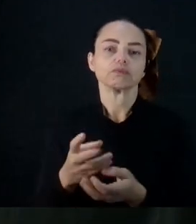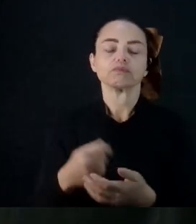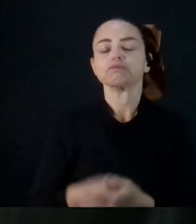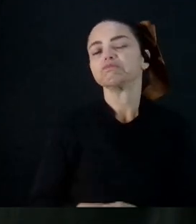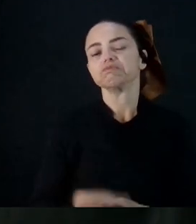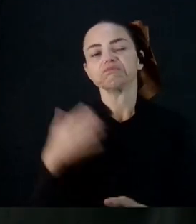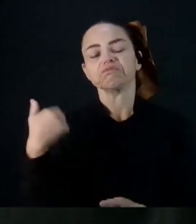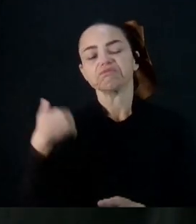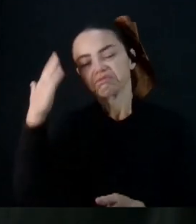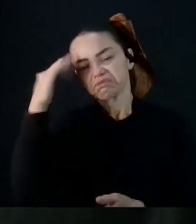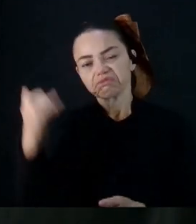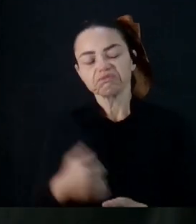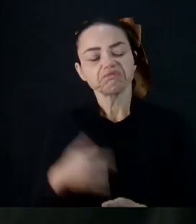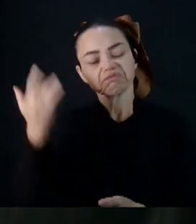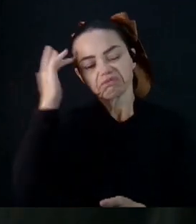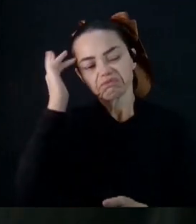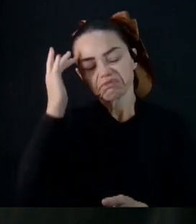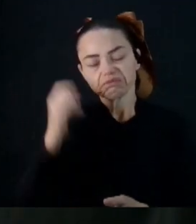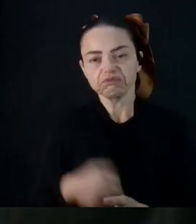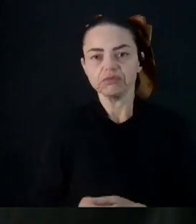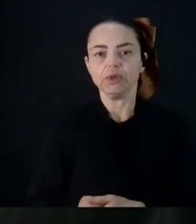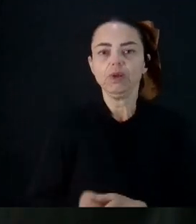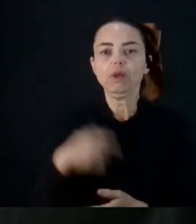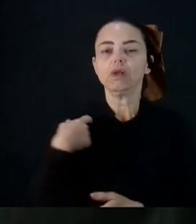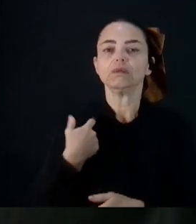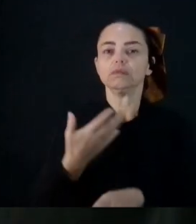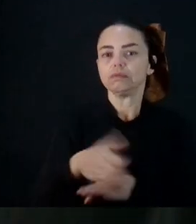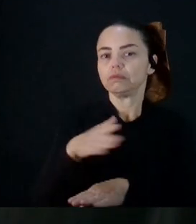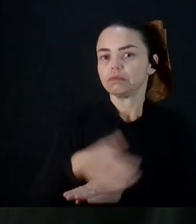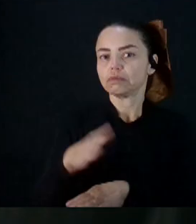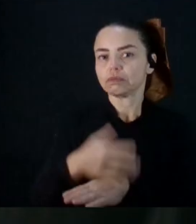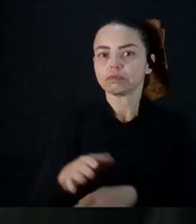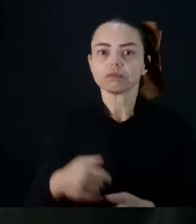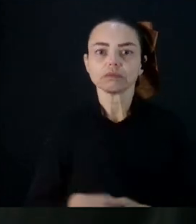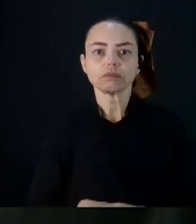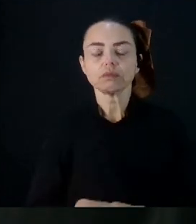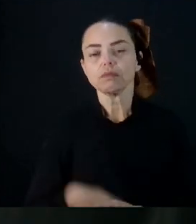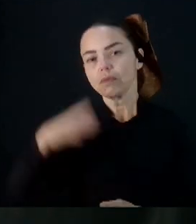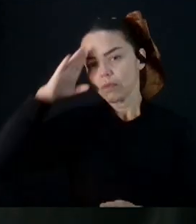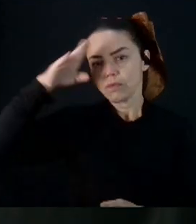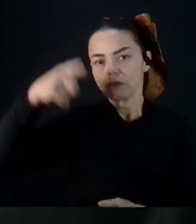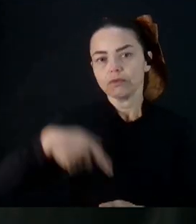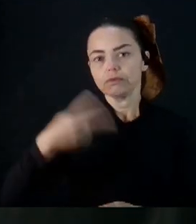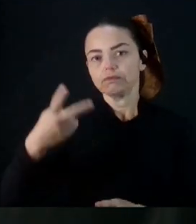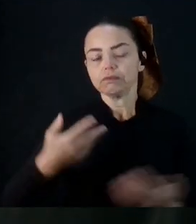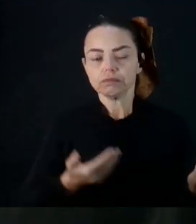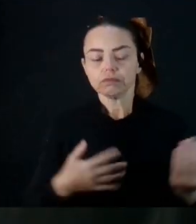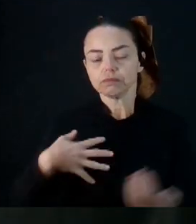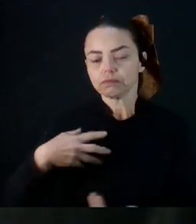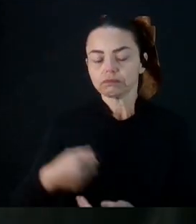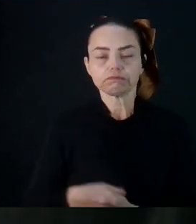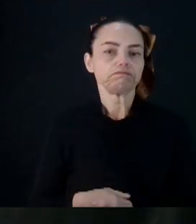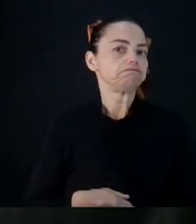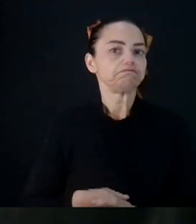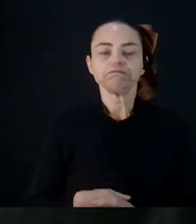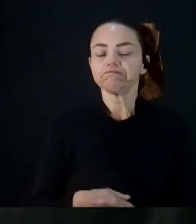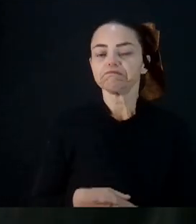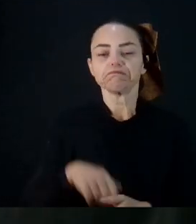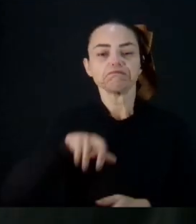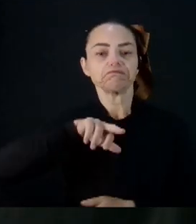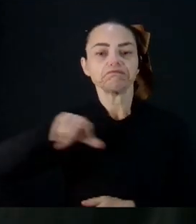né, já tô aqui treinadíssima, né, principalmente quando vem o segundo filho, né, mas não, né, é tudo muito diferente,